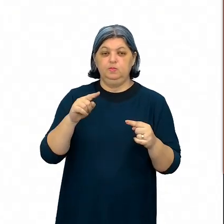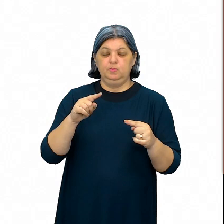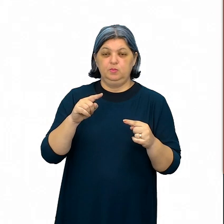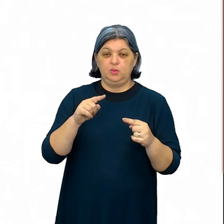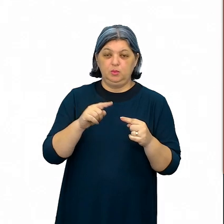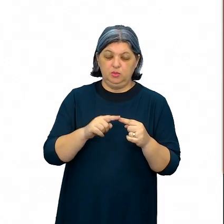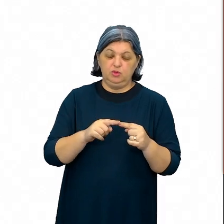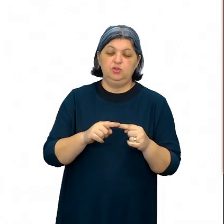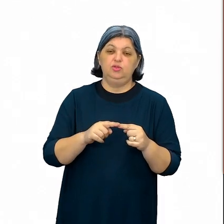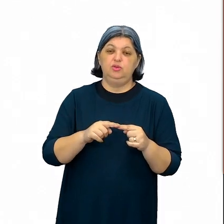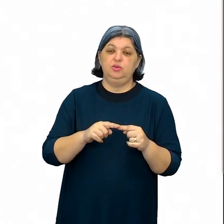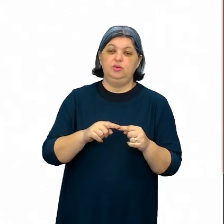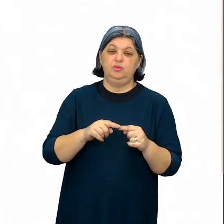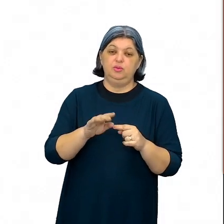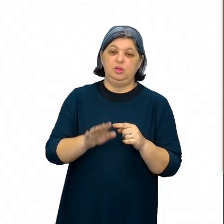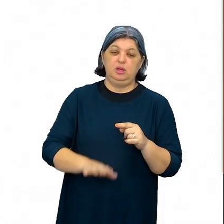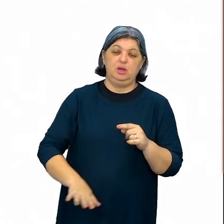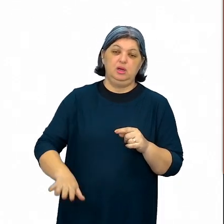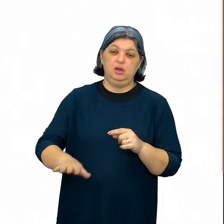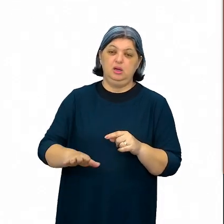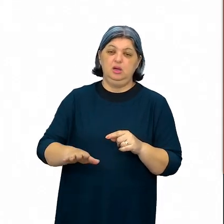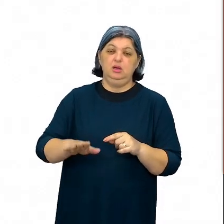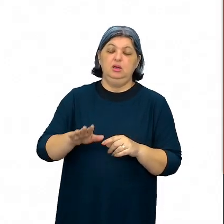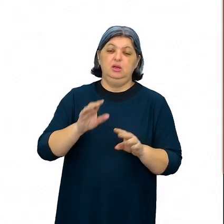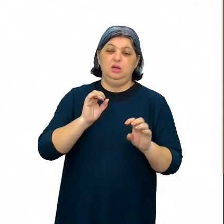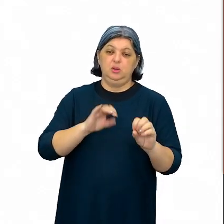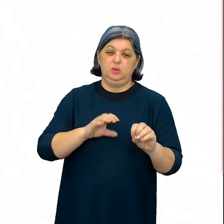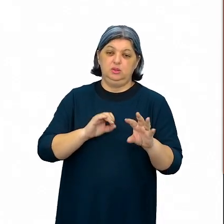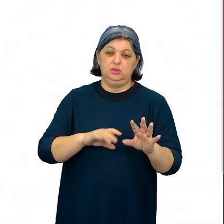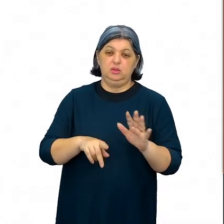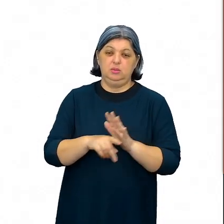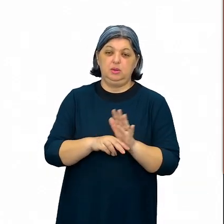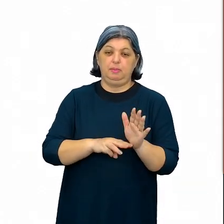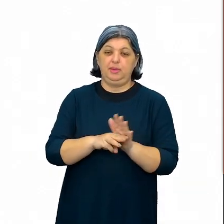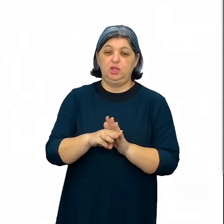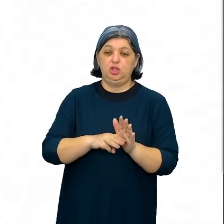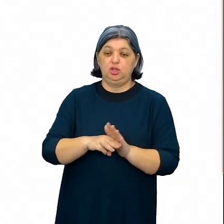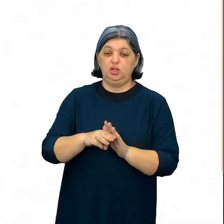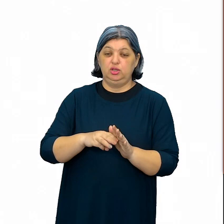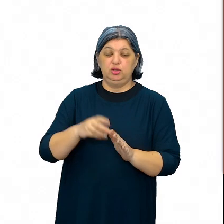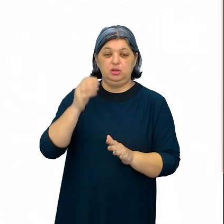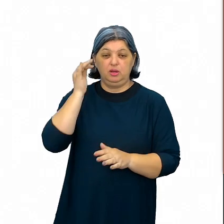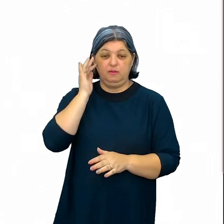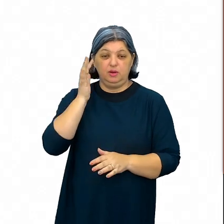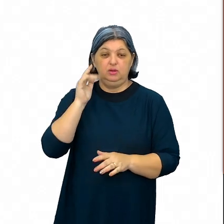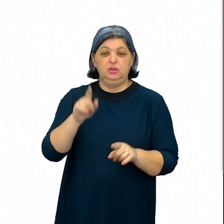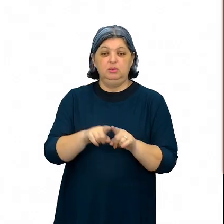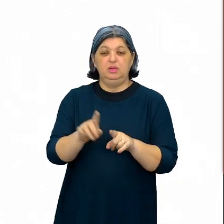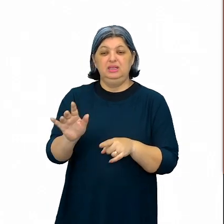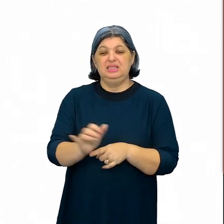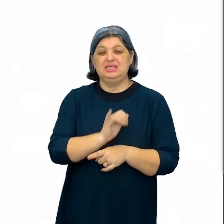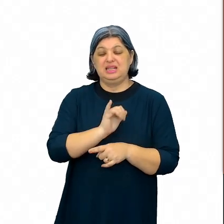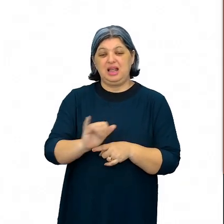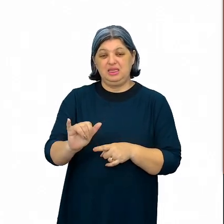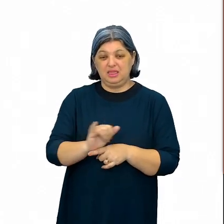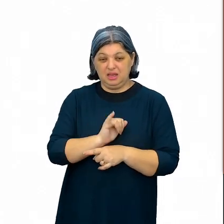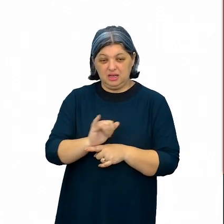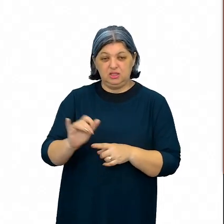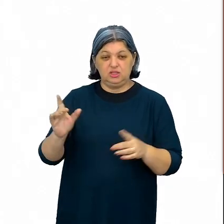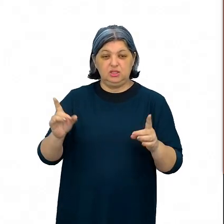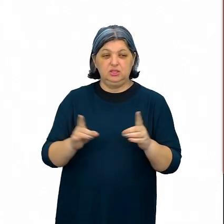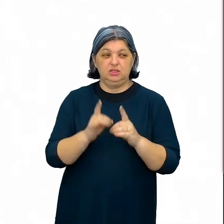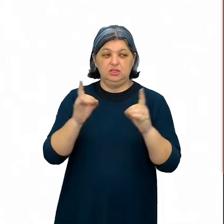educacionais habilidades habilidades Gerais específicas a médios didáticas muitas